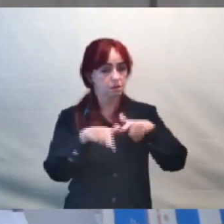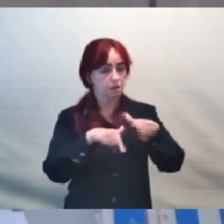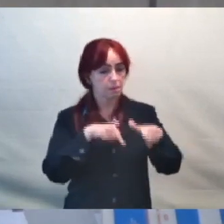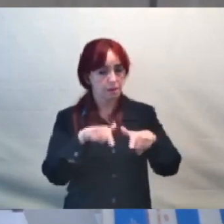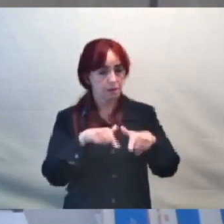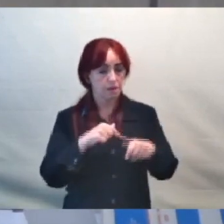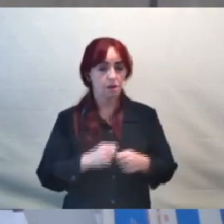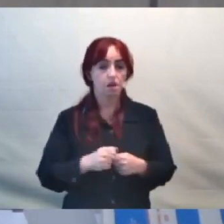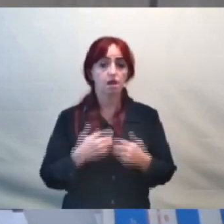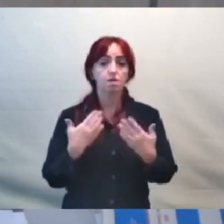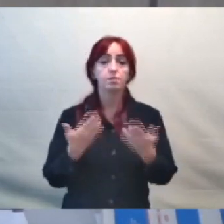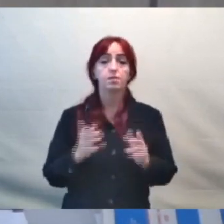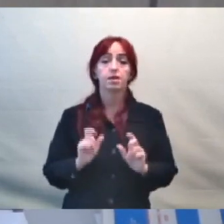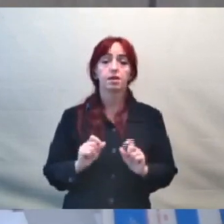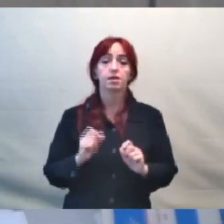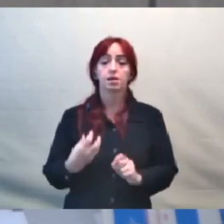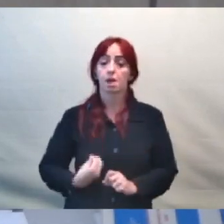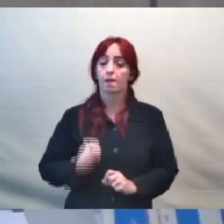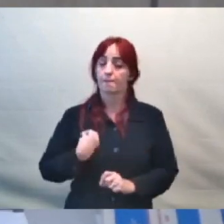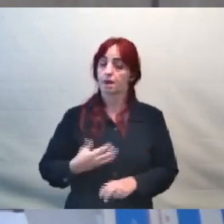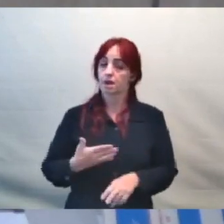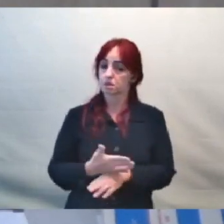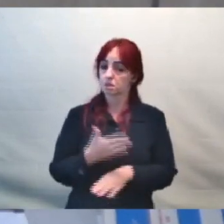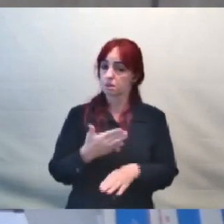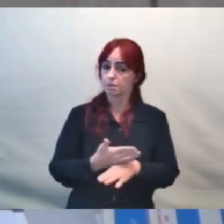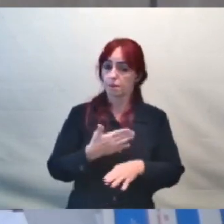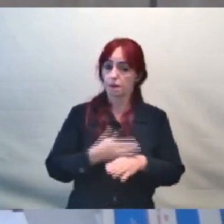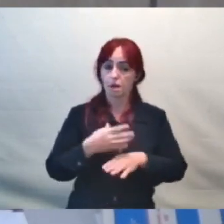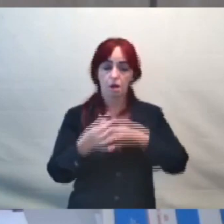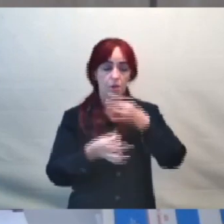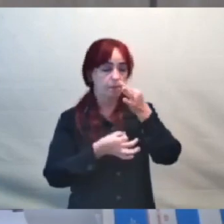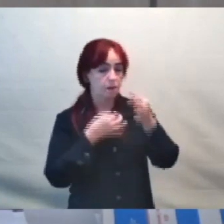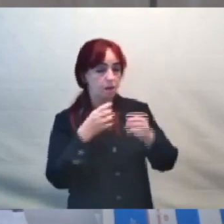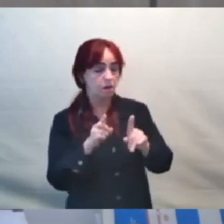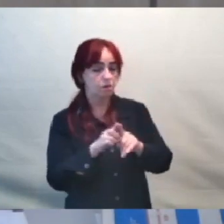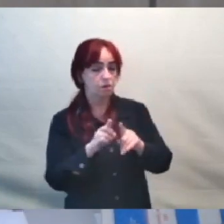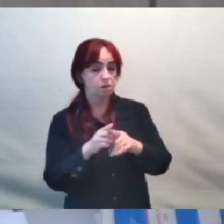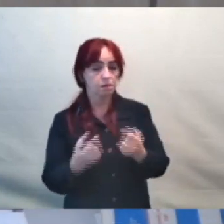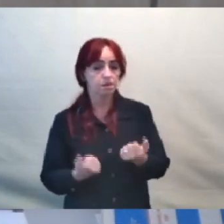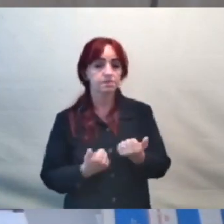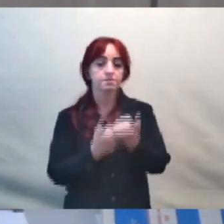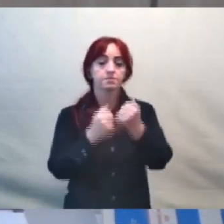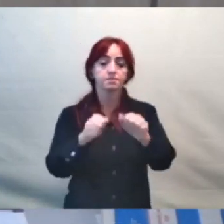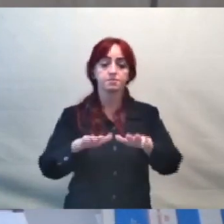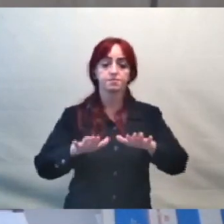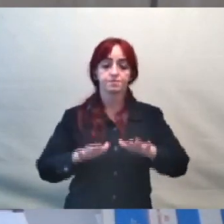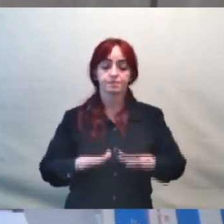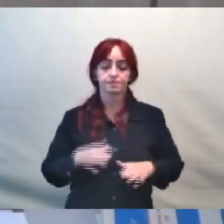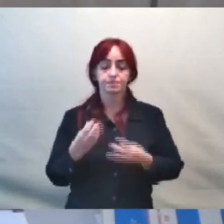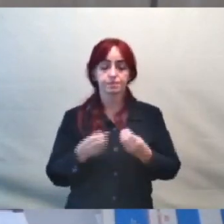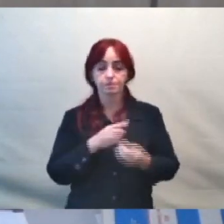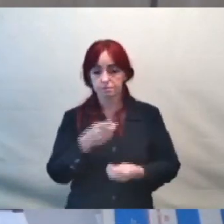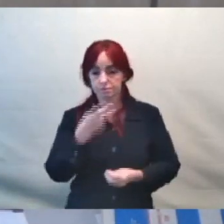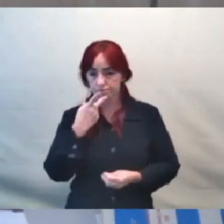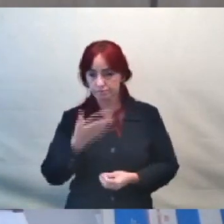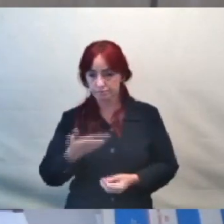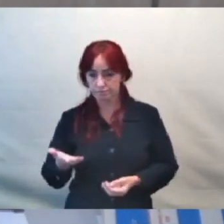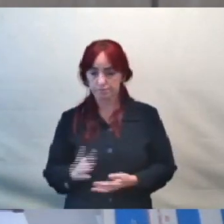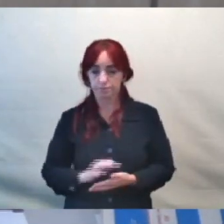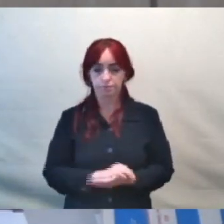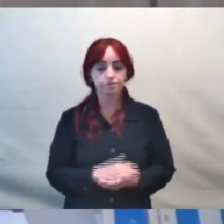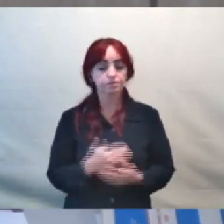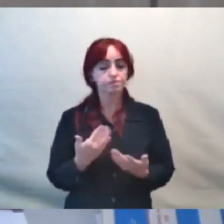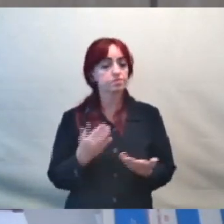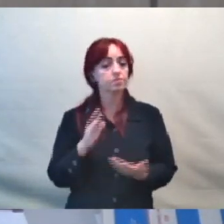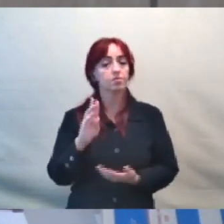para participar e questionar, né, e contribuir com as audiências, como você acabou contribuindo aí. Bruno, não sei se